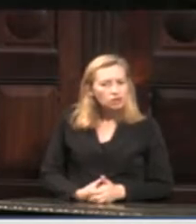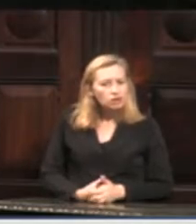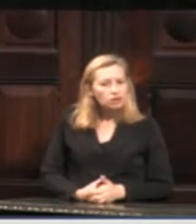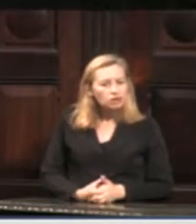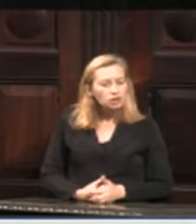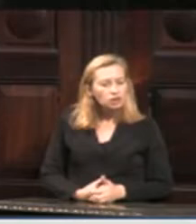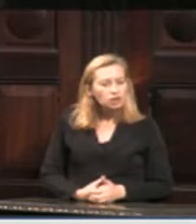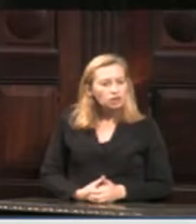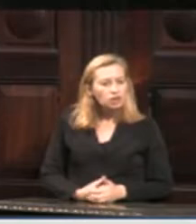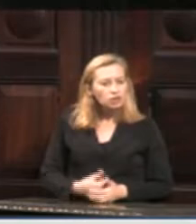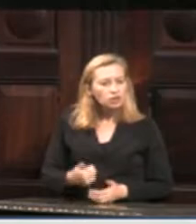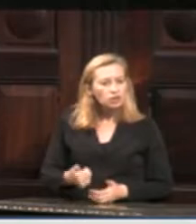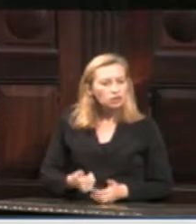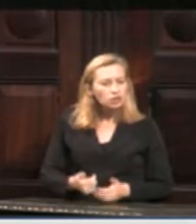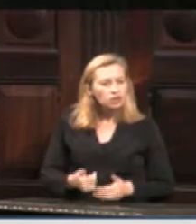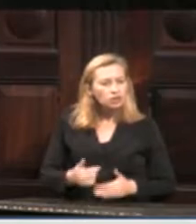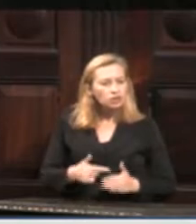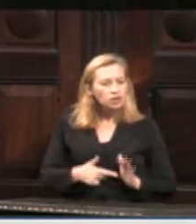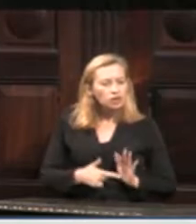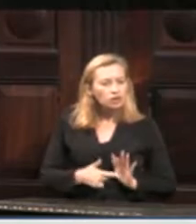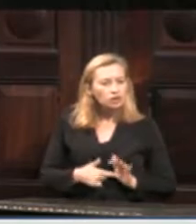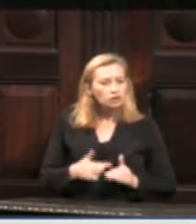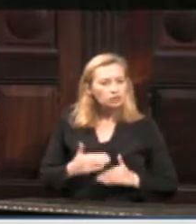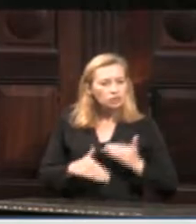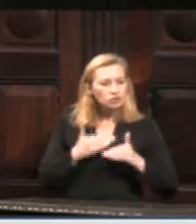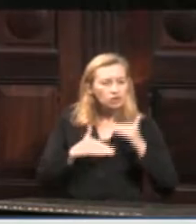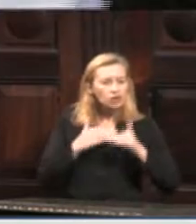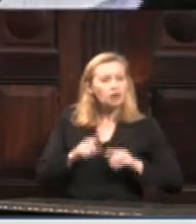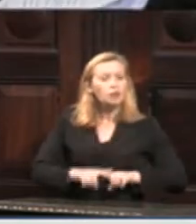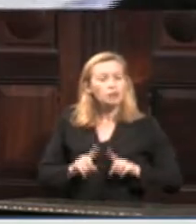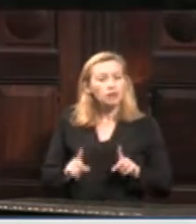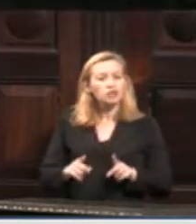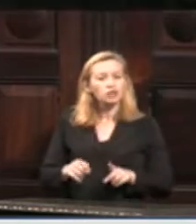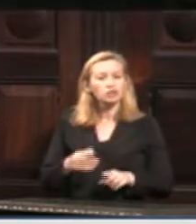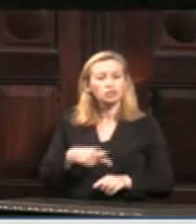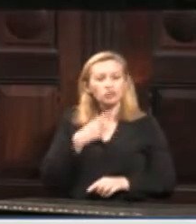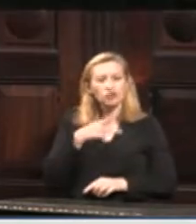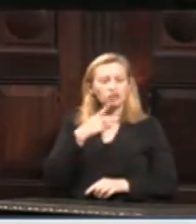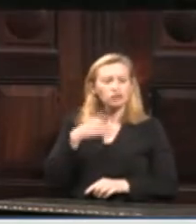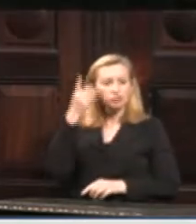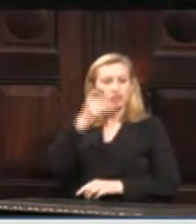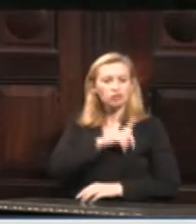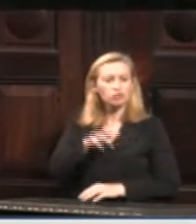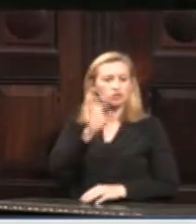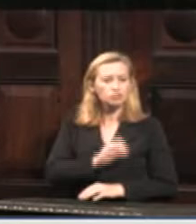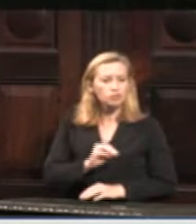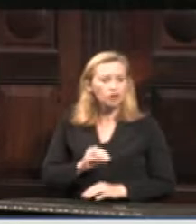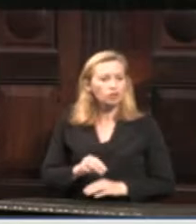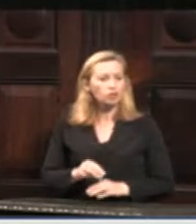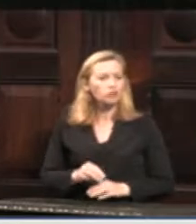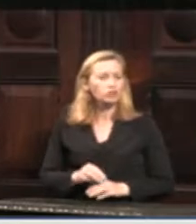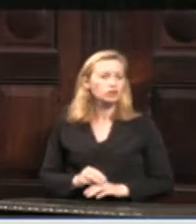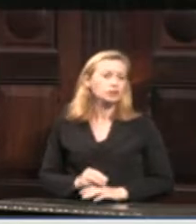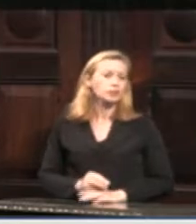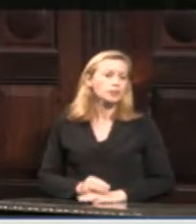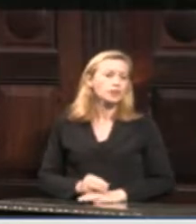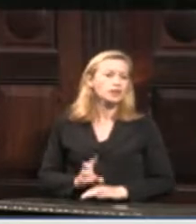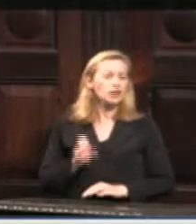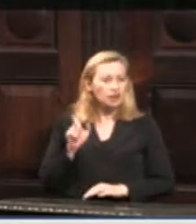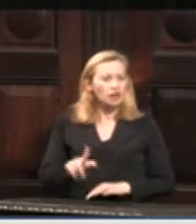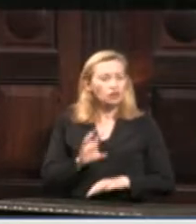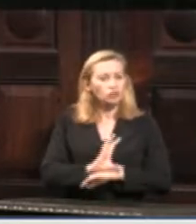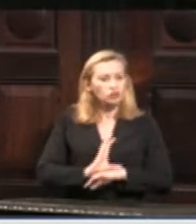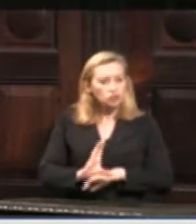como disse o deputado Luiz Paulo, como é somente para governamental, é constitucional. Então, a comissão